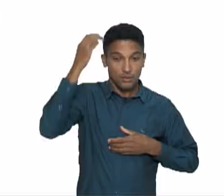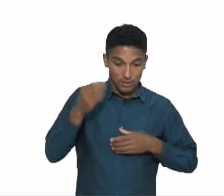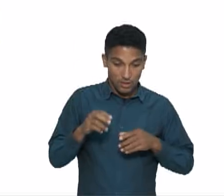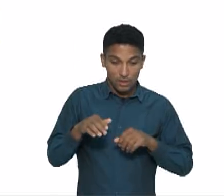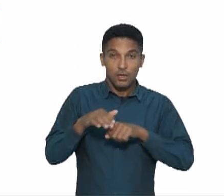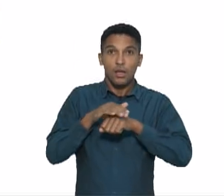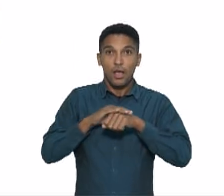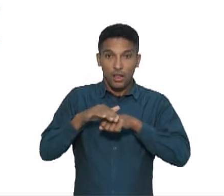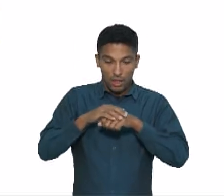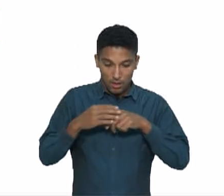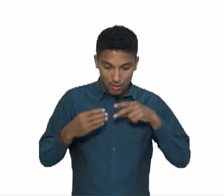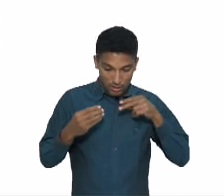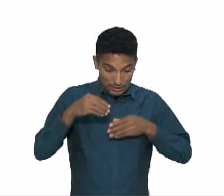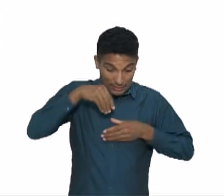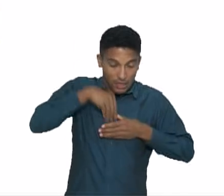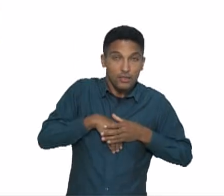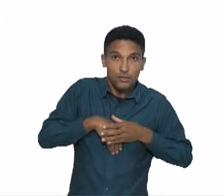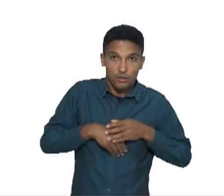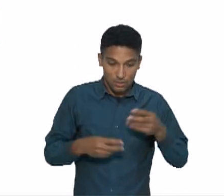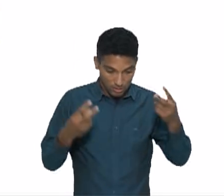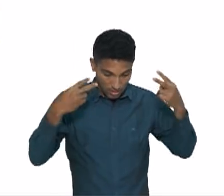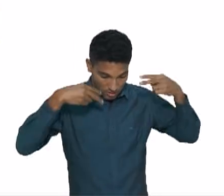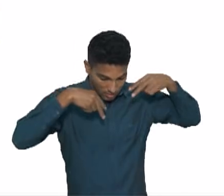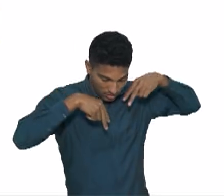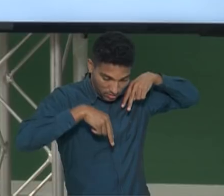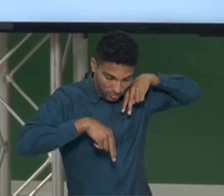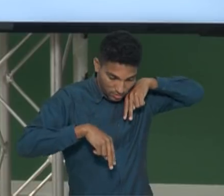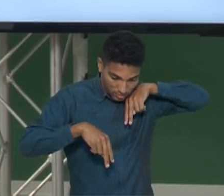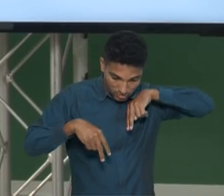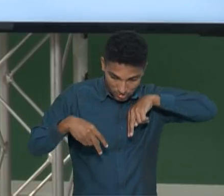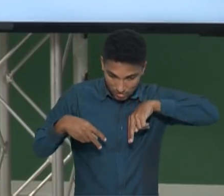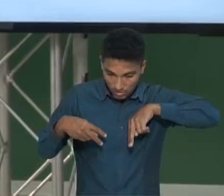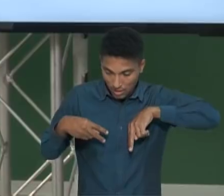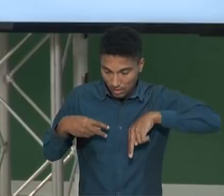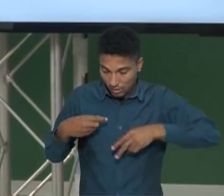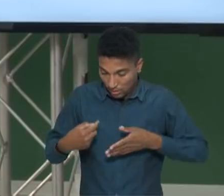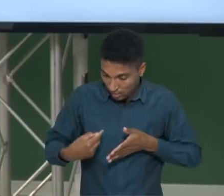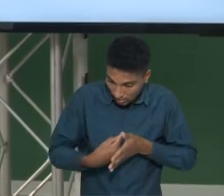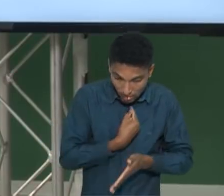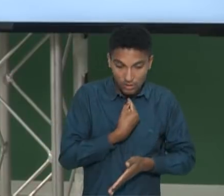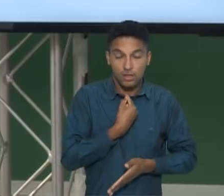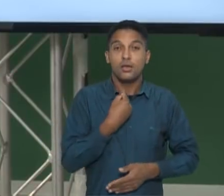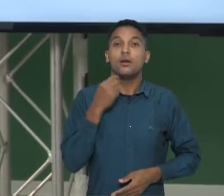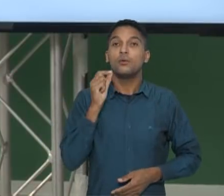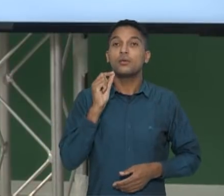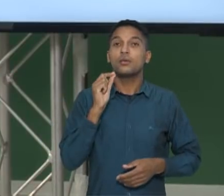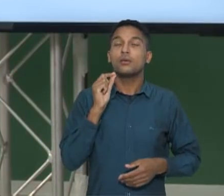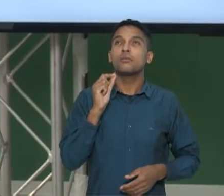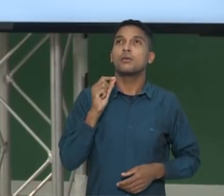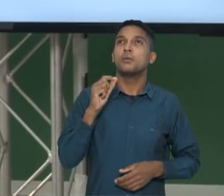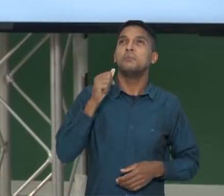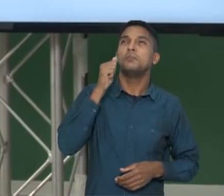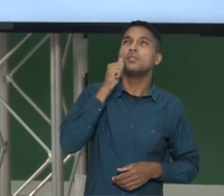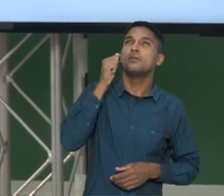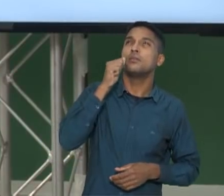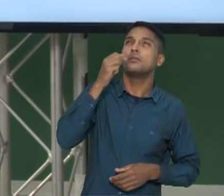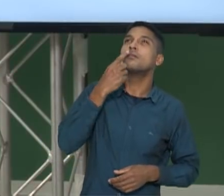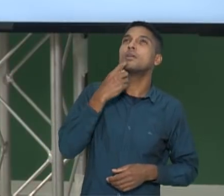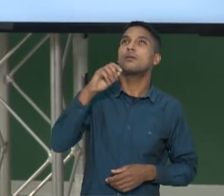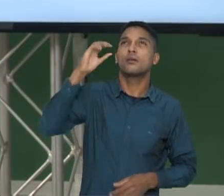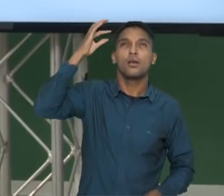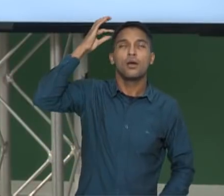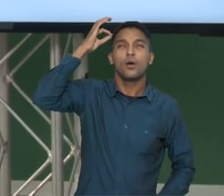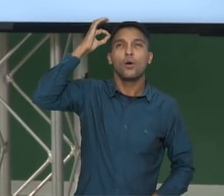fazer de uma menina ruiva com soluço? Né? Essa pergunta é ela que faz para ela mesma ali num monólogo interior, é um